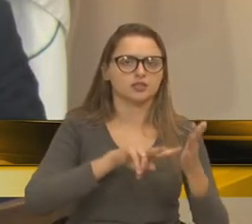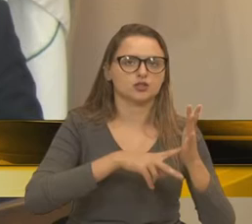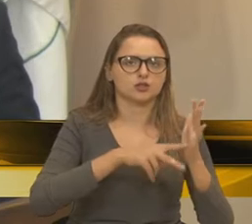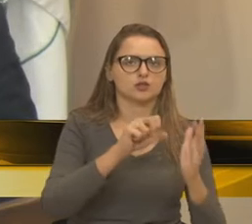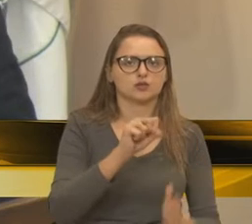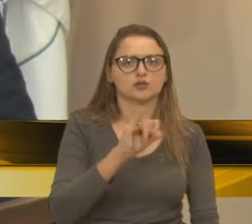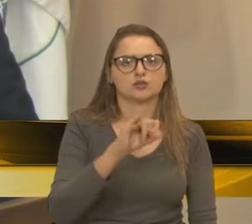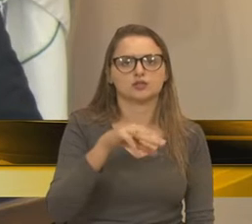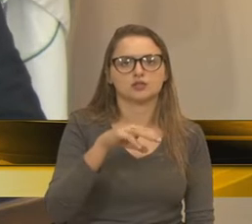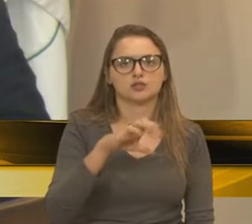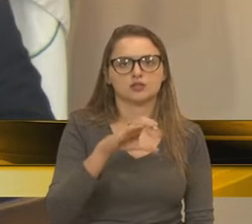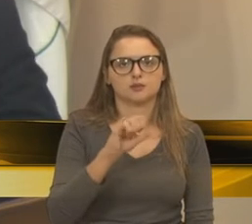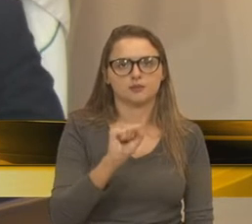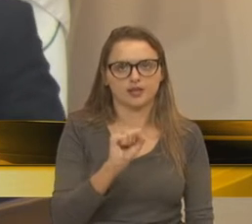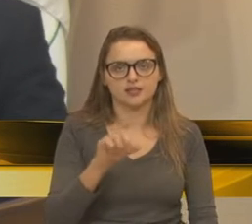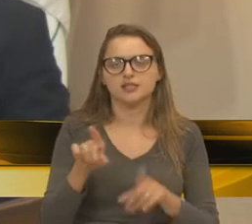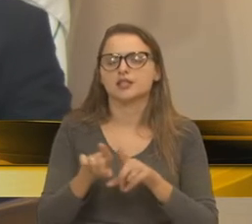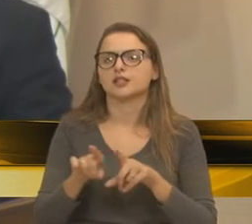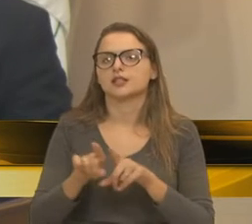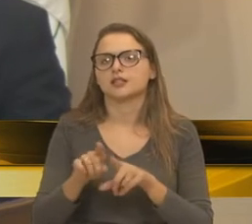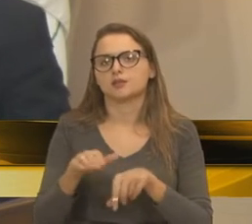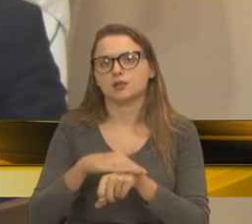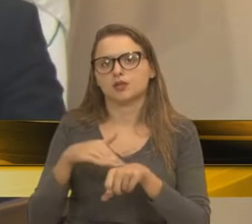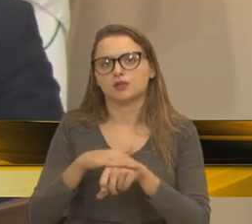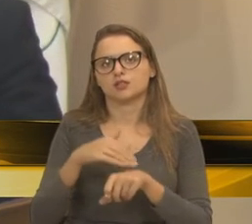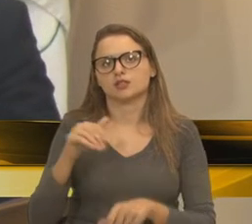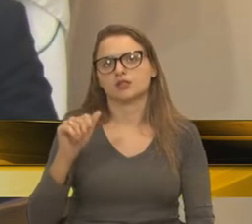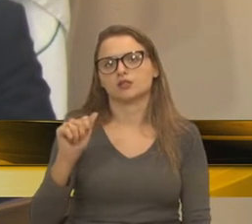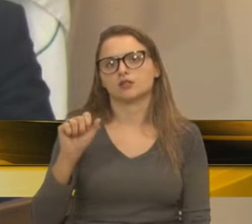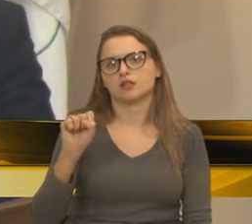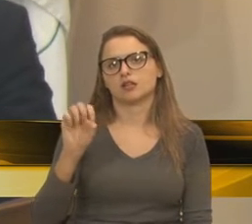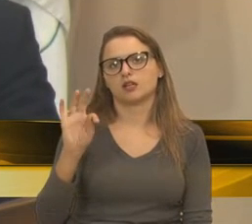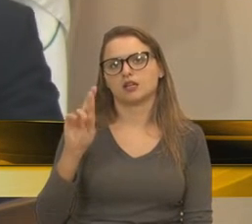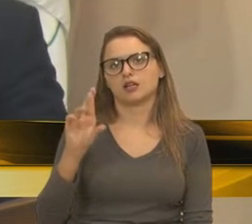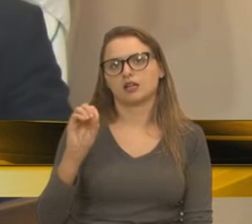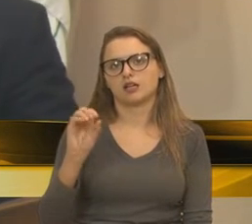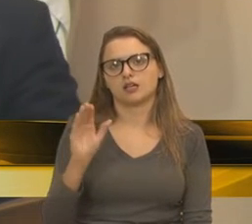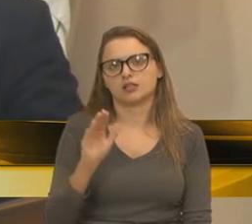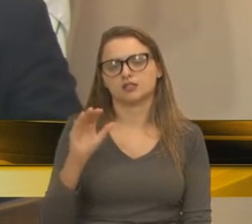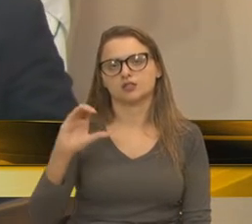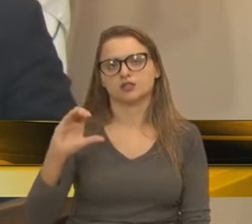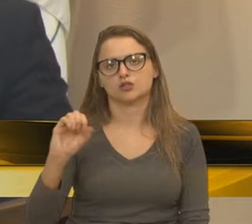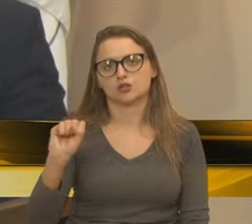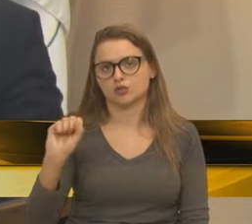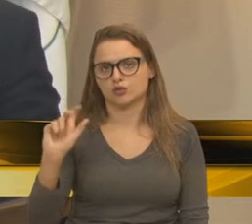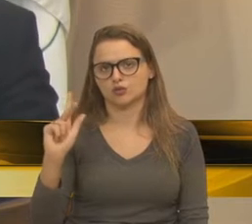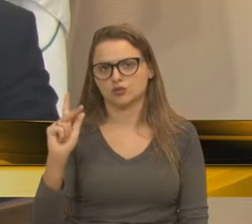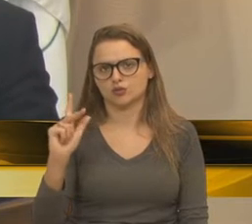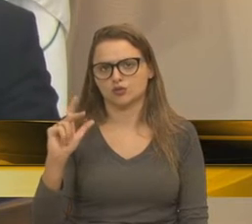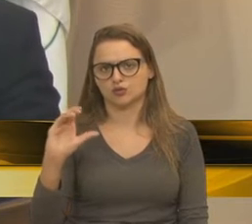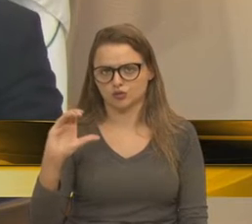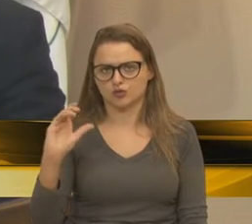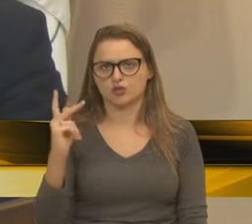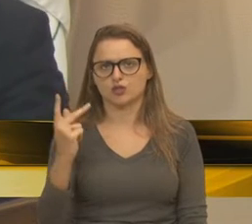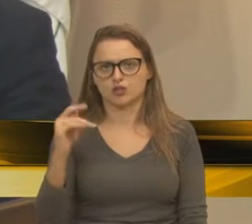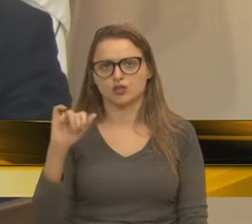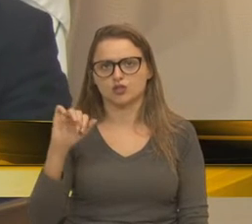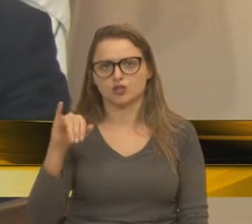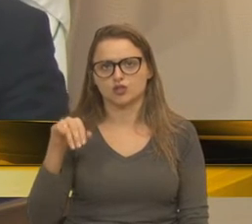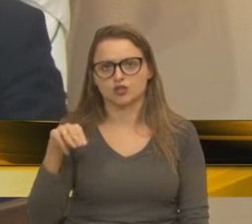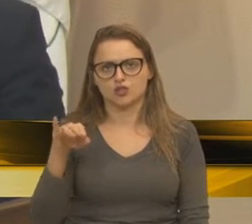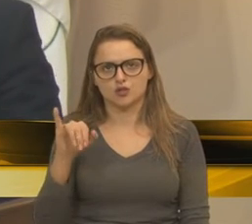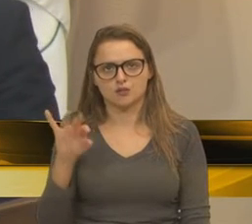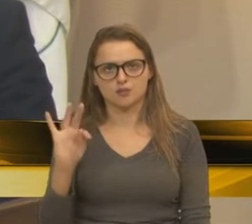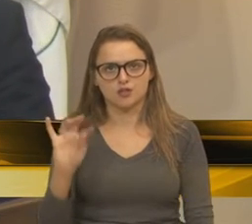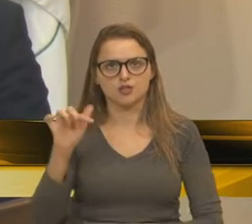Realmar Slaviero, conversei com Astro Schmidt, que é integrante da Fiergs, conversei aqui, né, nessa